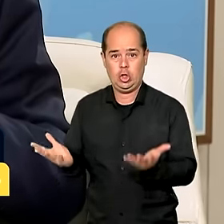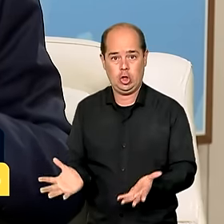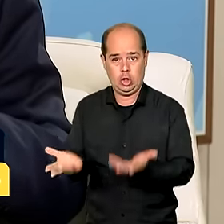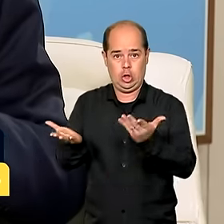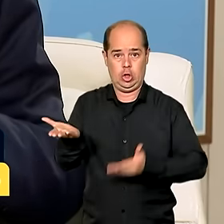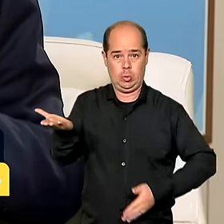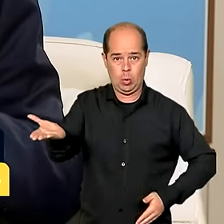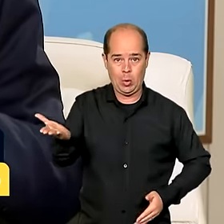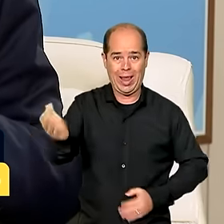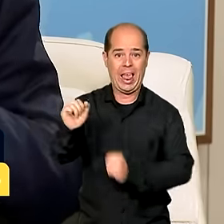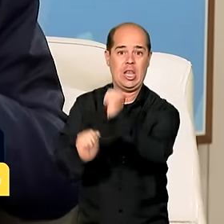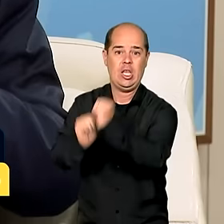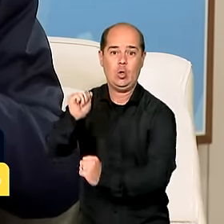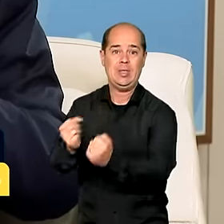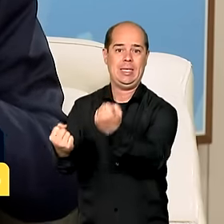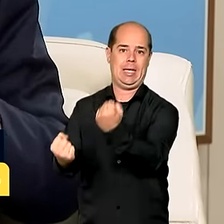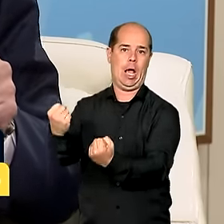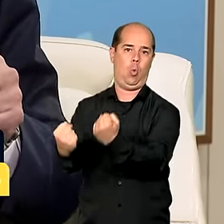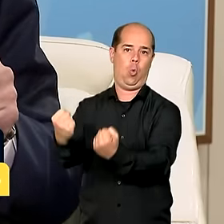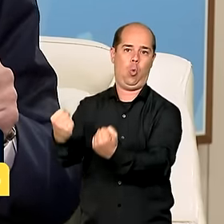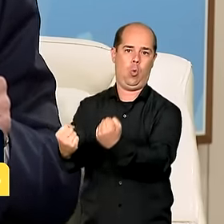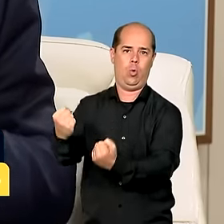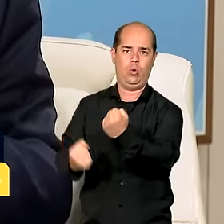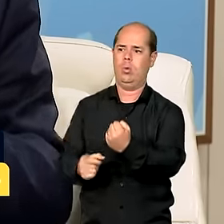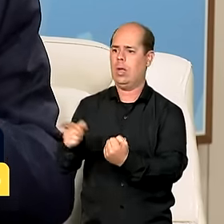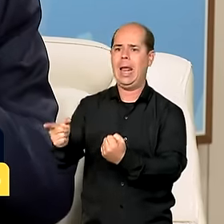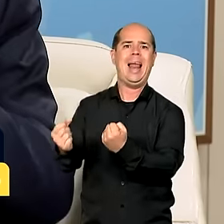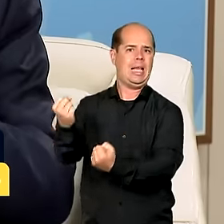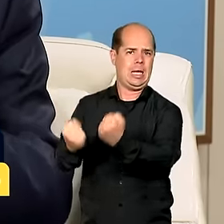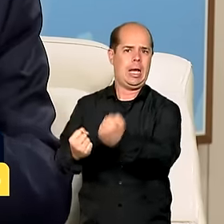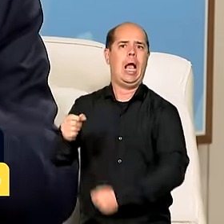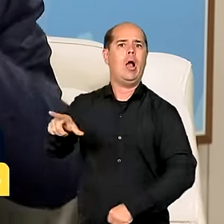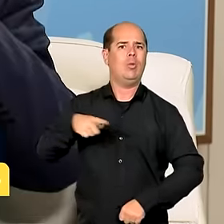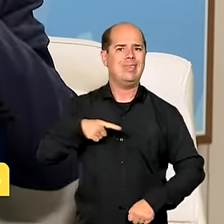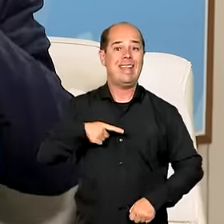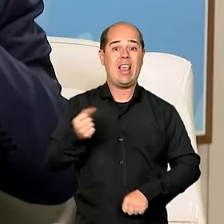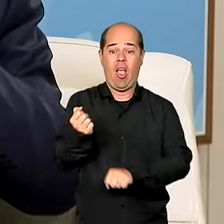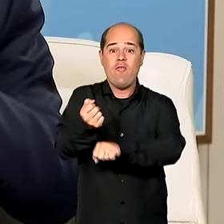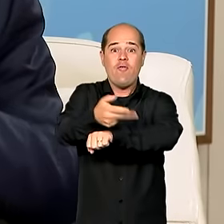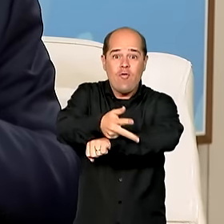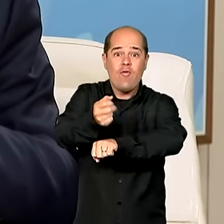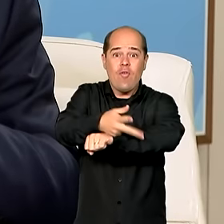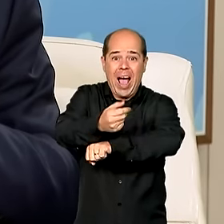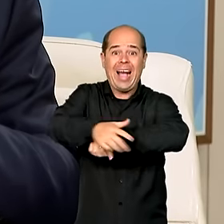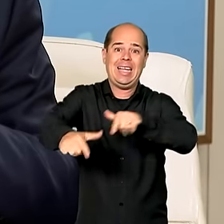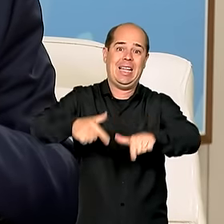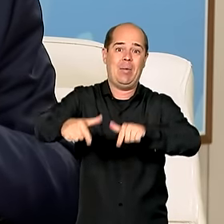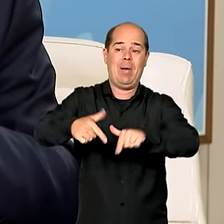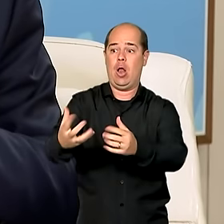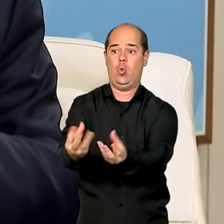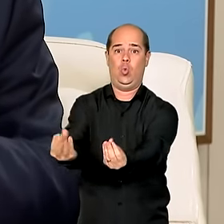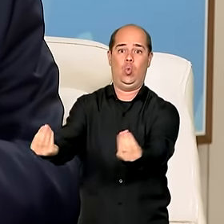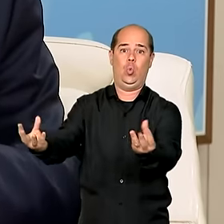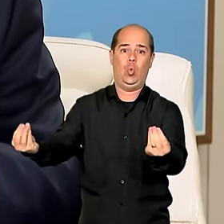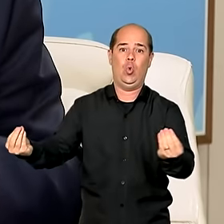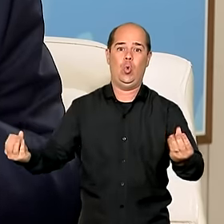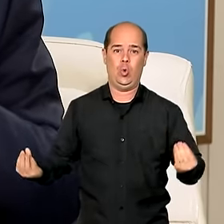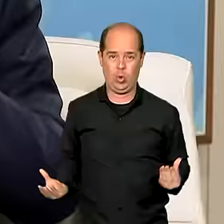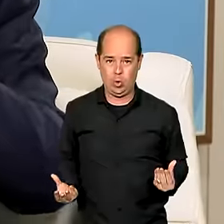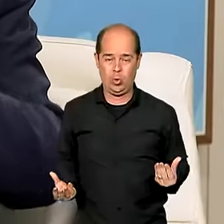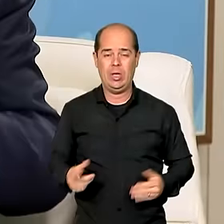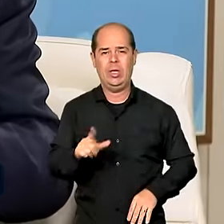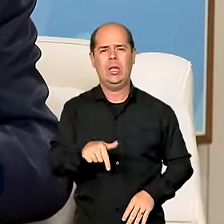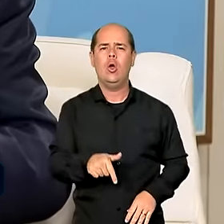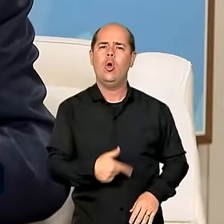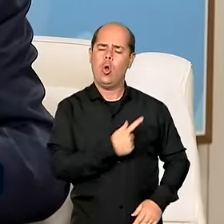emprego em toda a cadeia uma cadeia muito longa então o governo reduziu a carga tributária ele deu